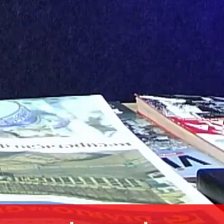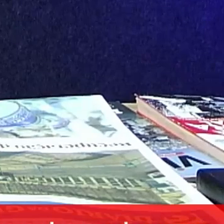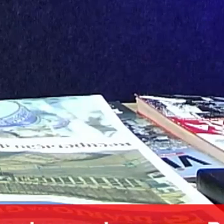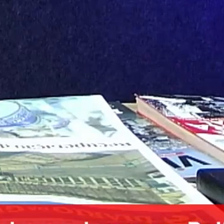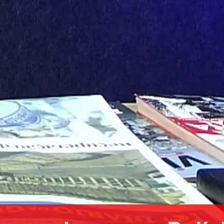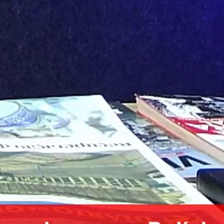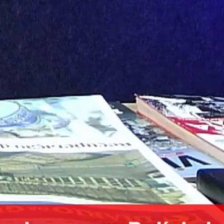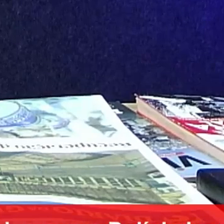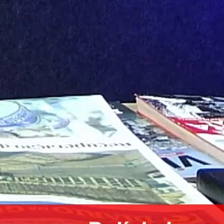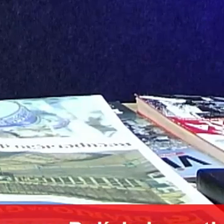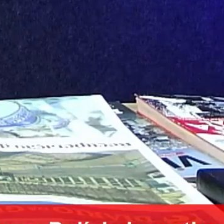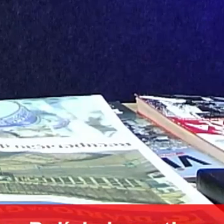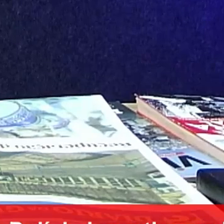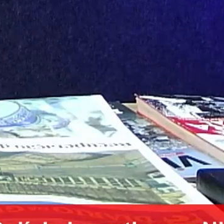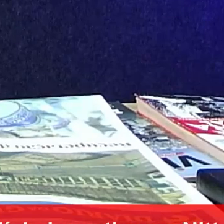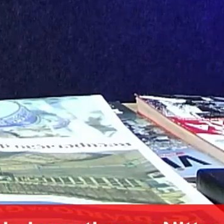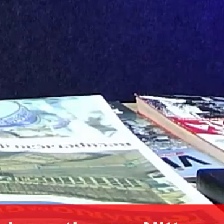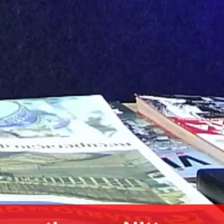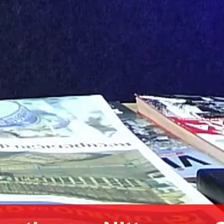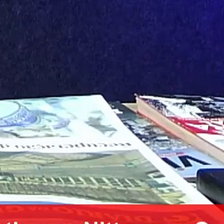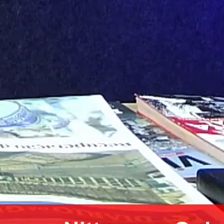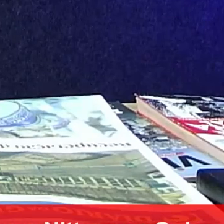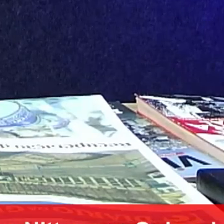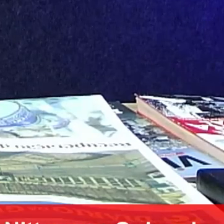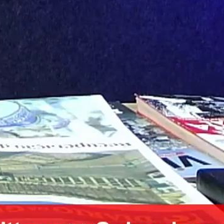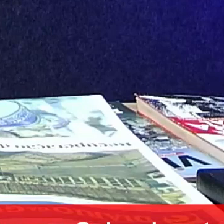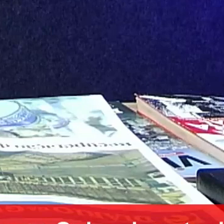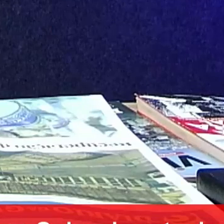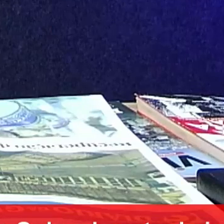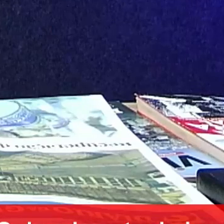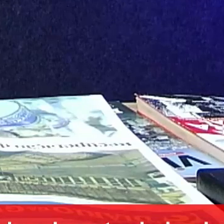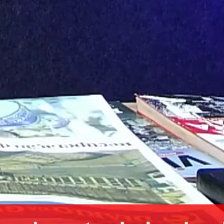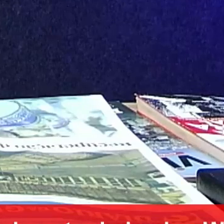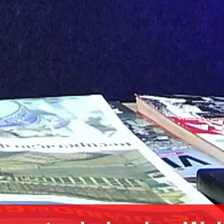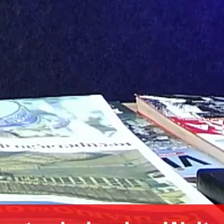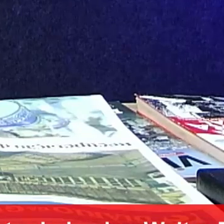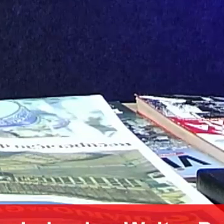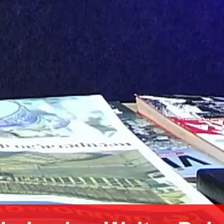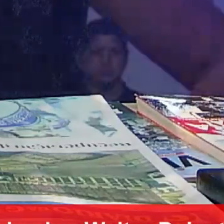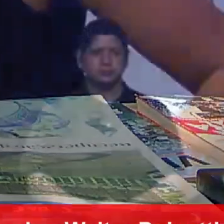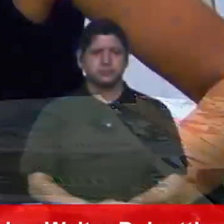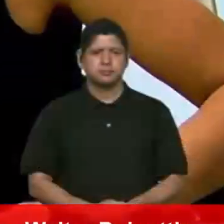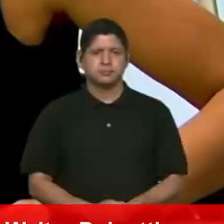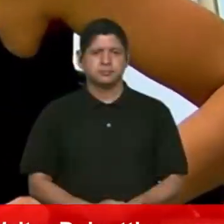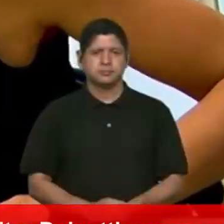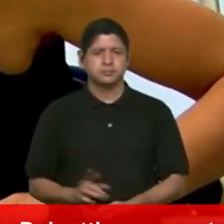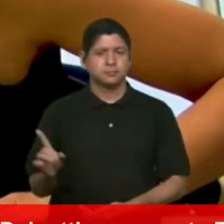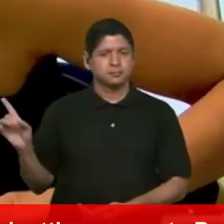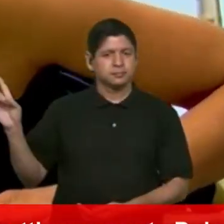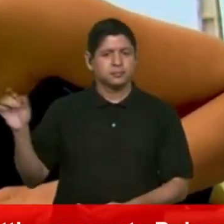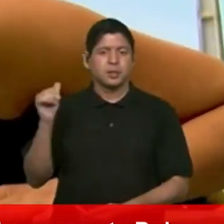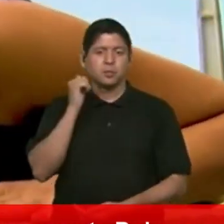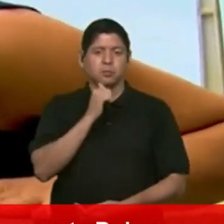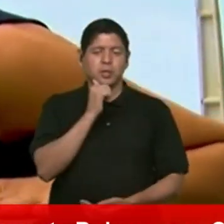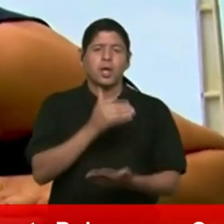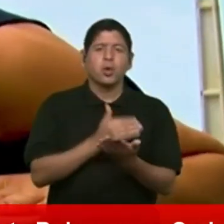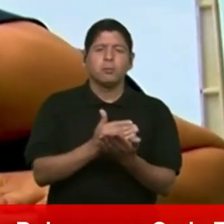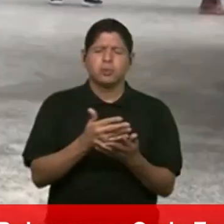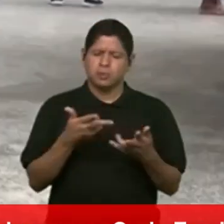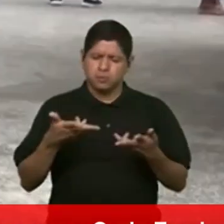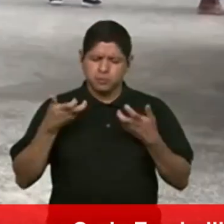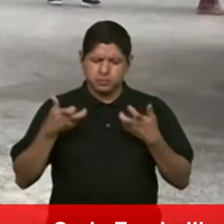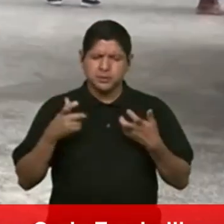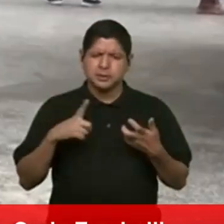bem à saúde mental. É o que você vai entender agora na reportagem. Creuza começou a perceber que